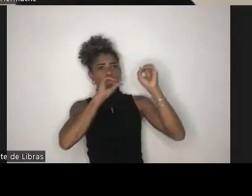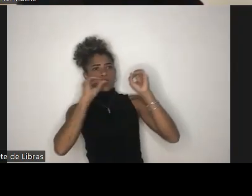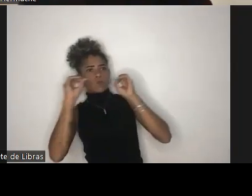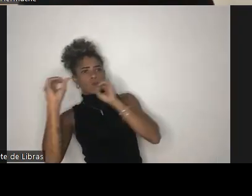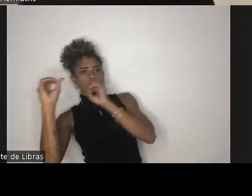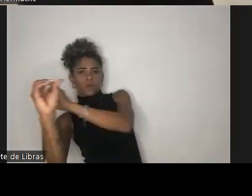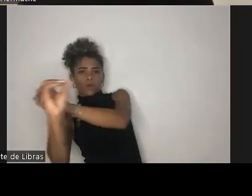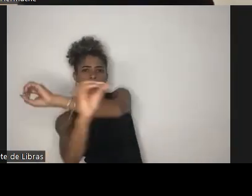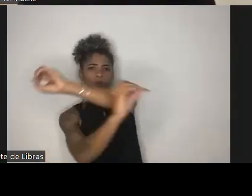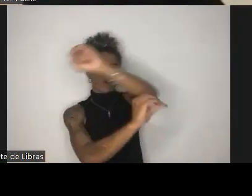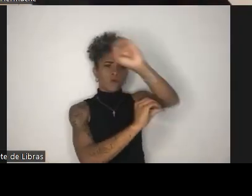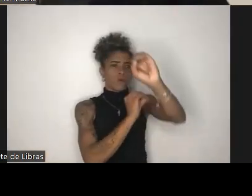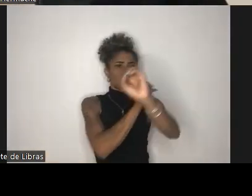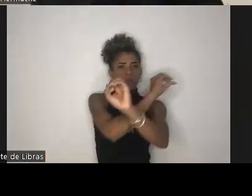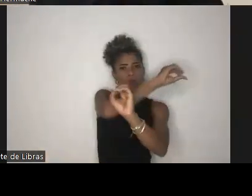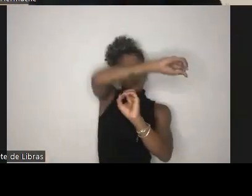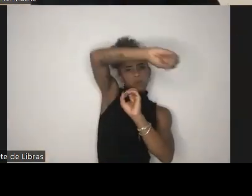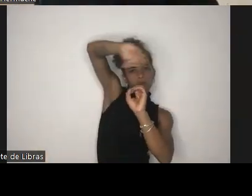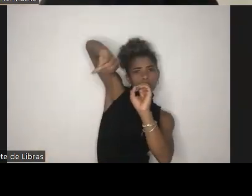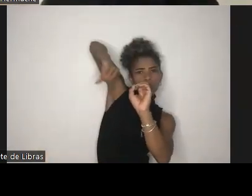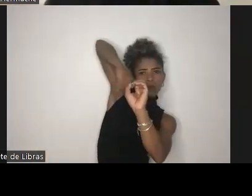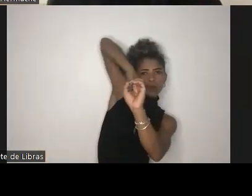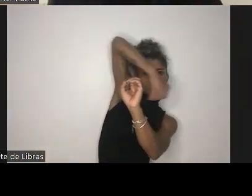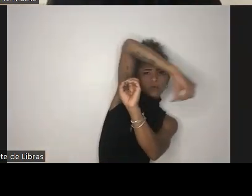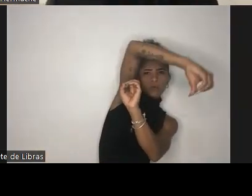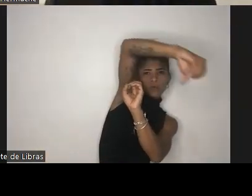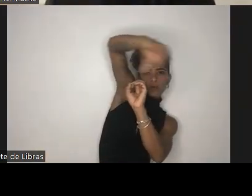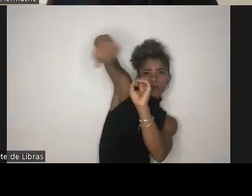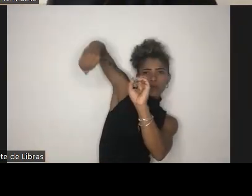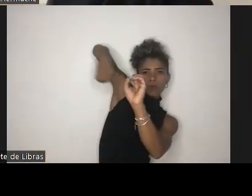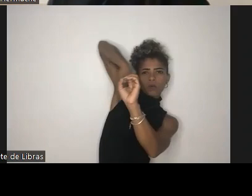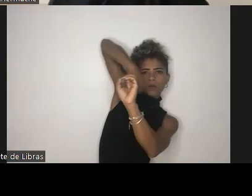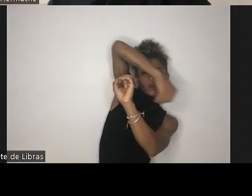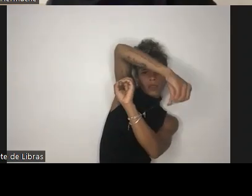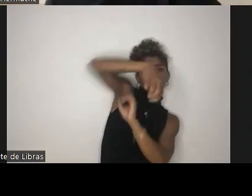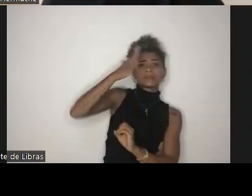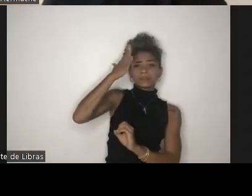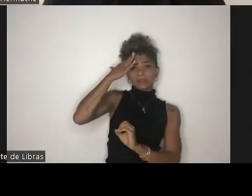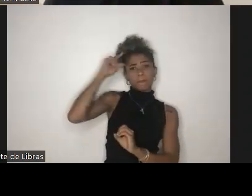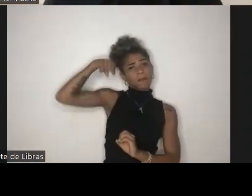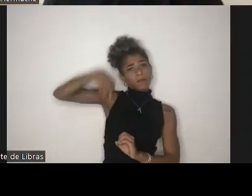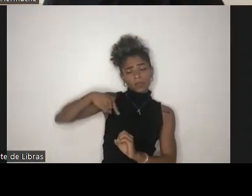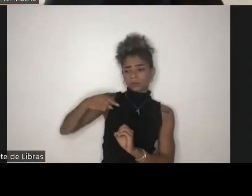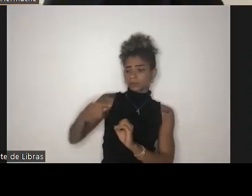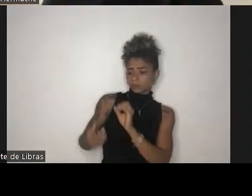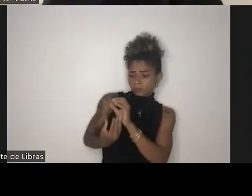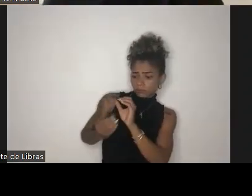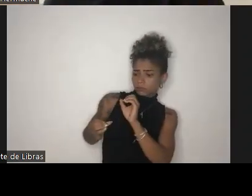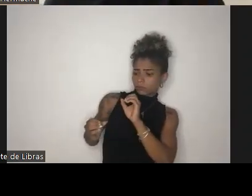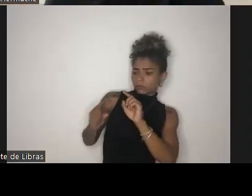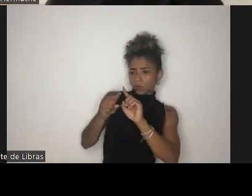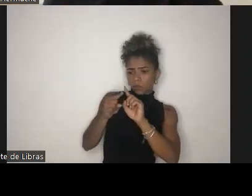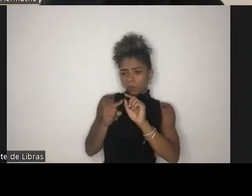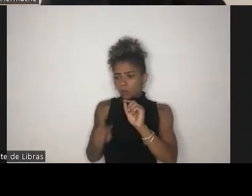a gente vive ciclos no planeta a gente vive ciclos dentro de nós mesmos e esse ciclos eles começaram